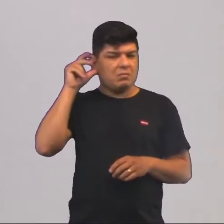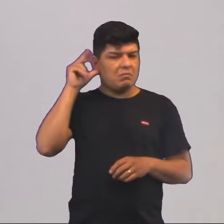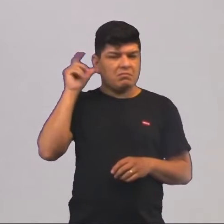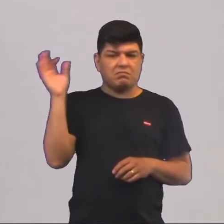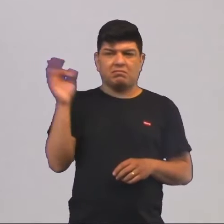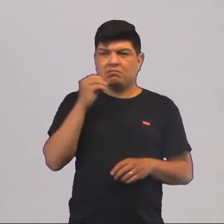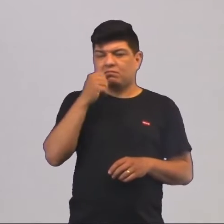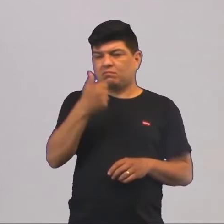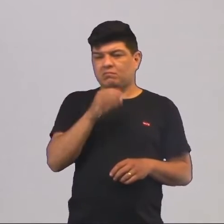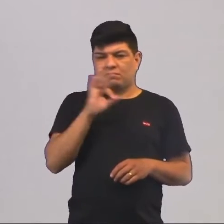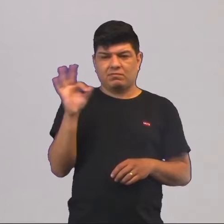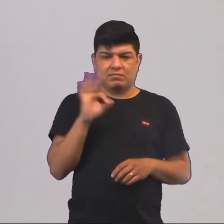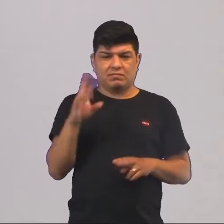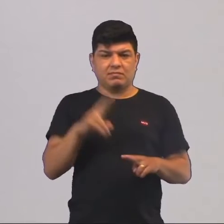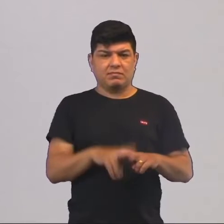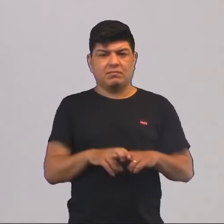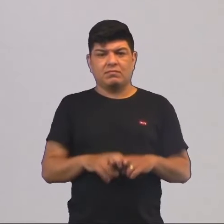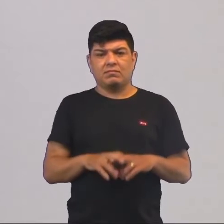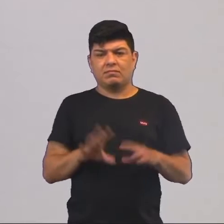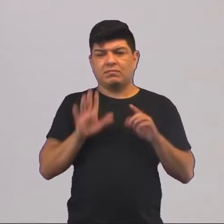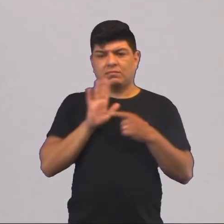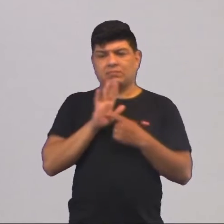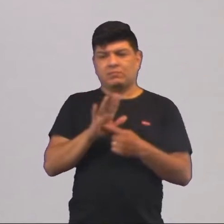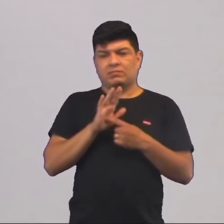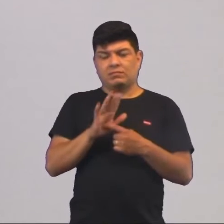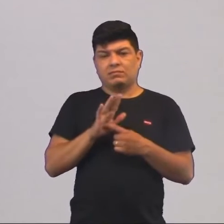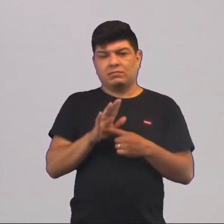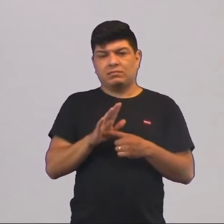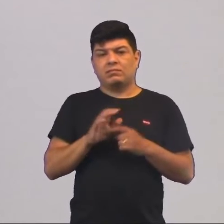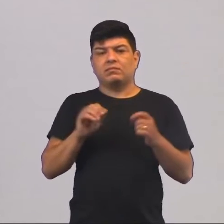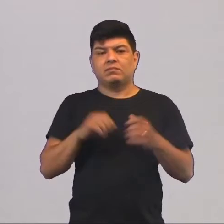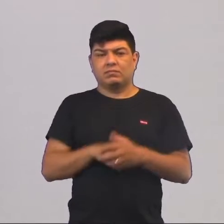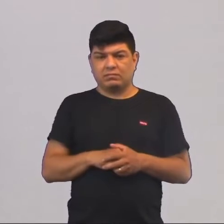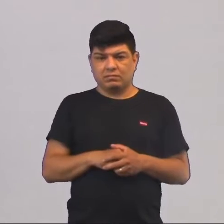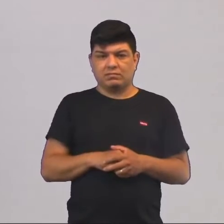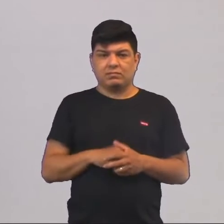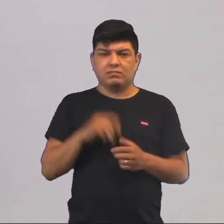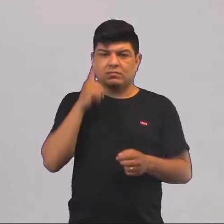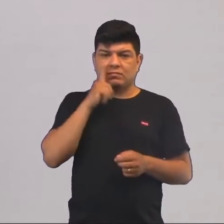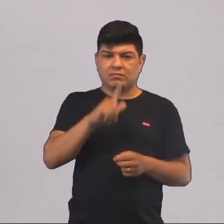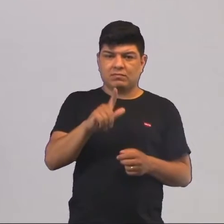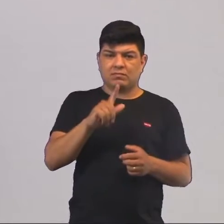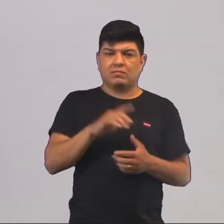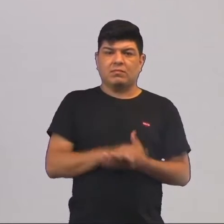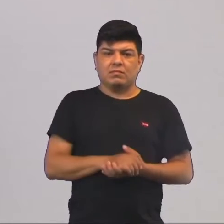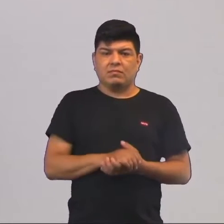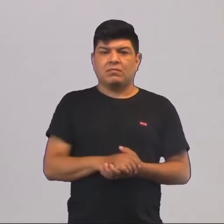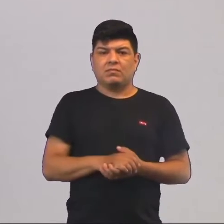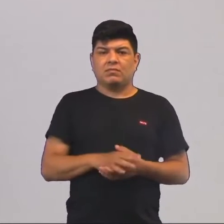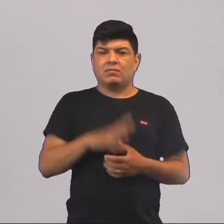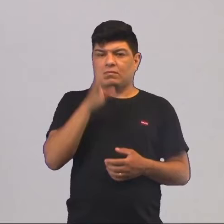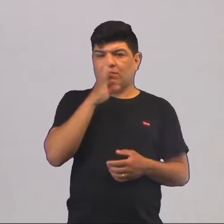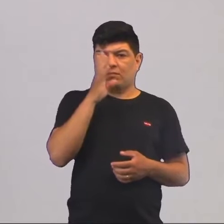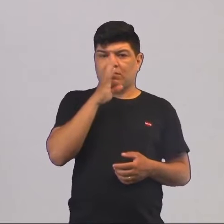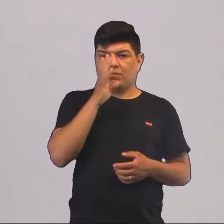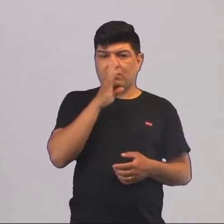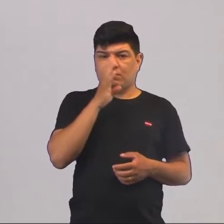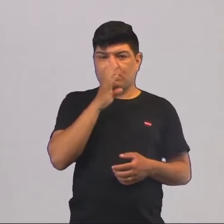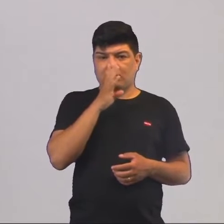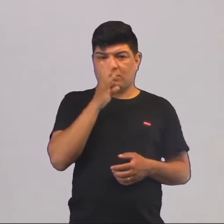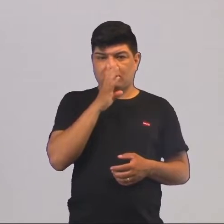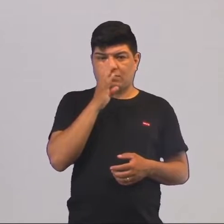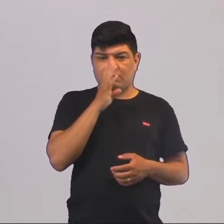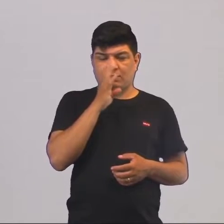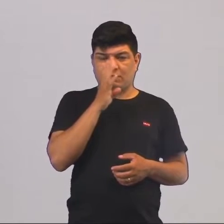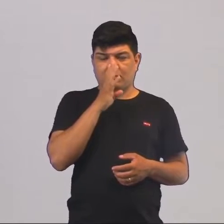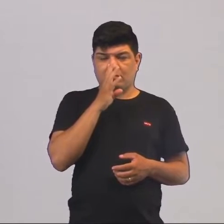ouvir muito bem, né? Então ele coloca isso à tona, né? Você consegue assistir quando você está com